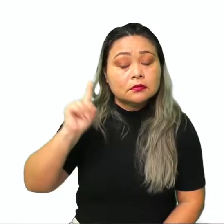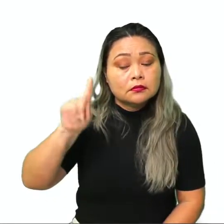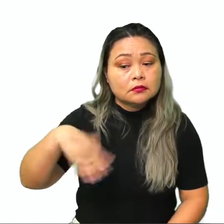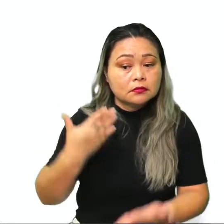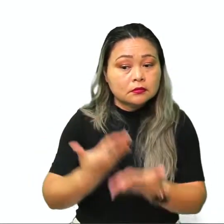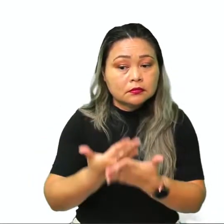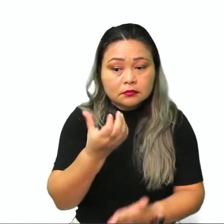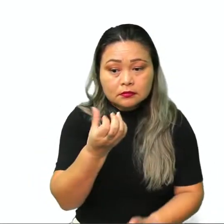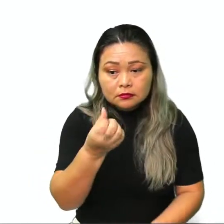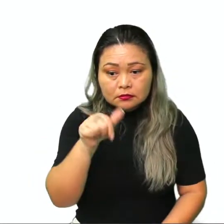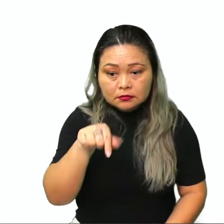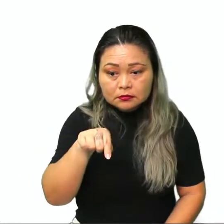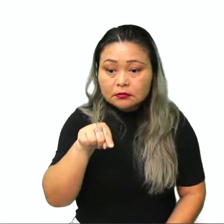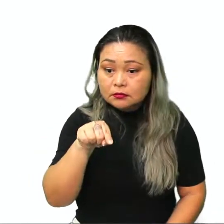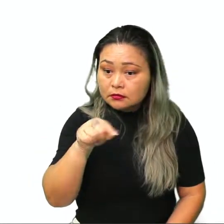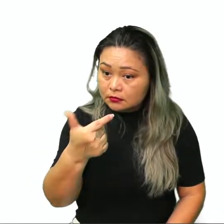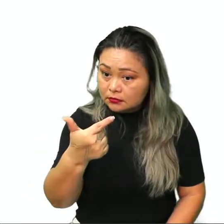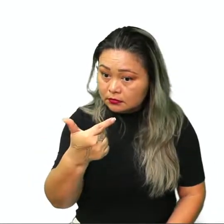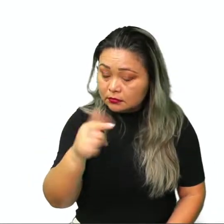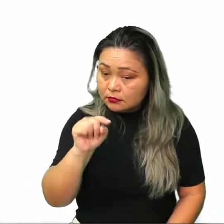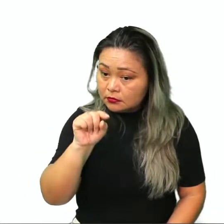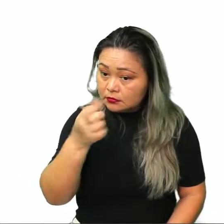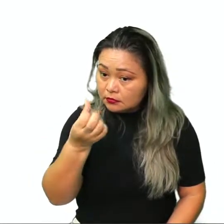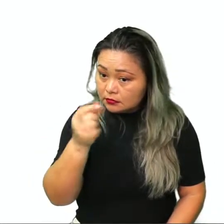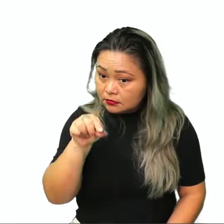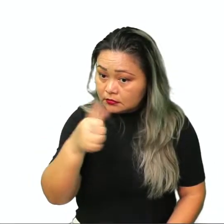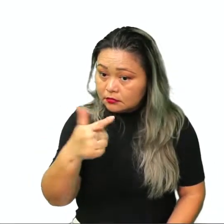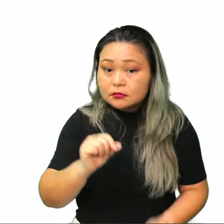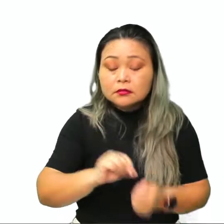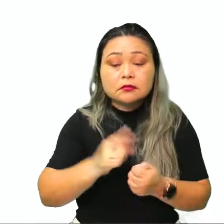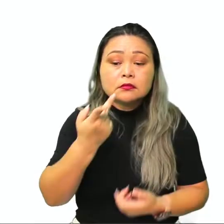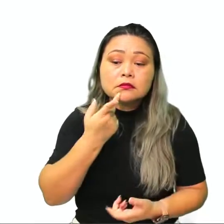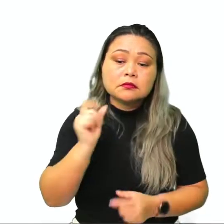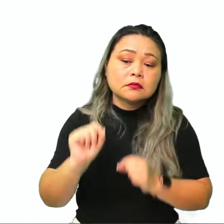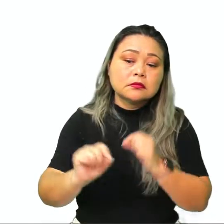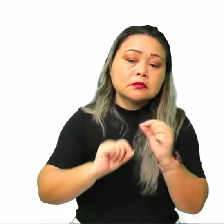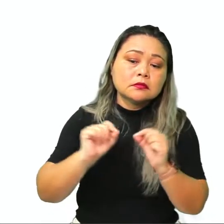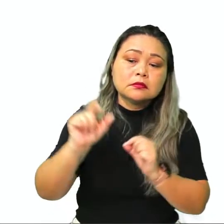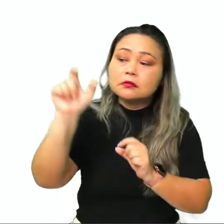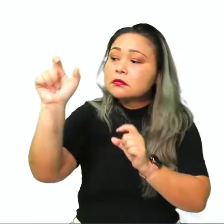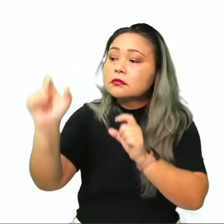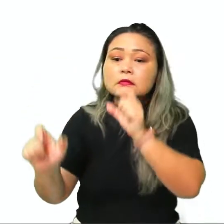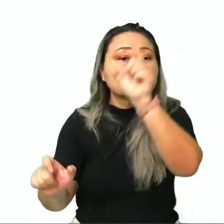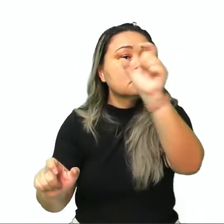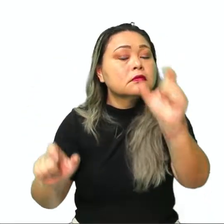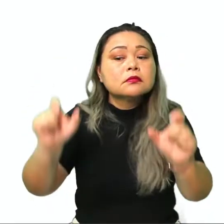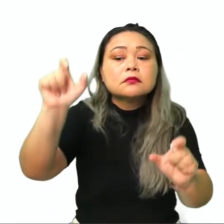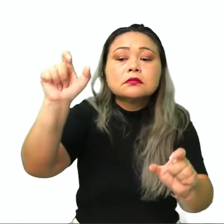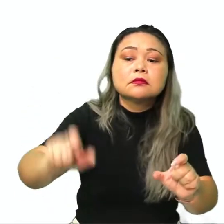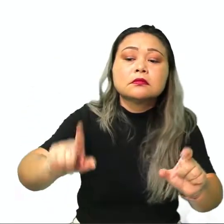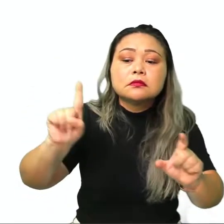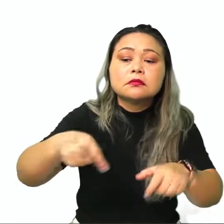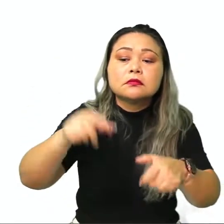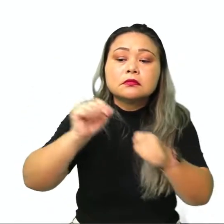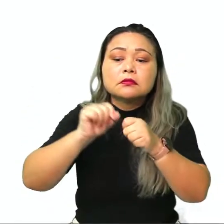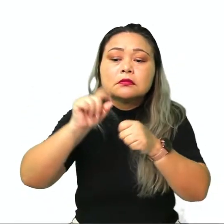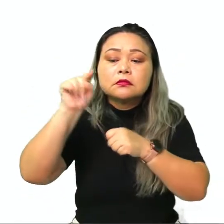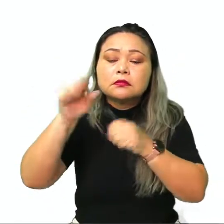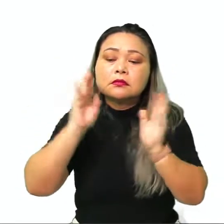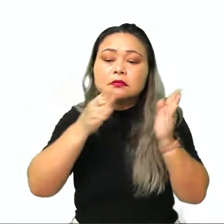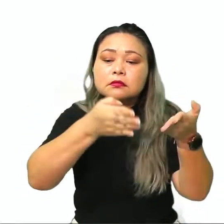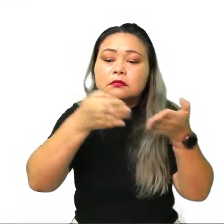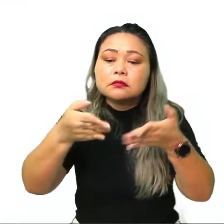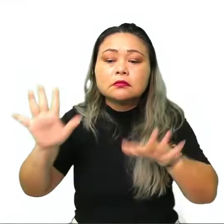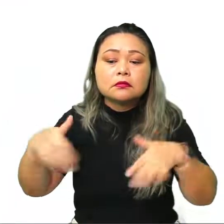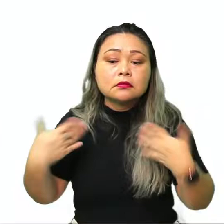aula 6.2. E o que a gente falou, hein? Quem são os personagens dessa aula que a gente focou,